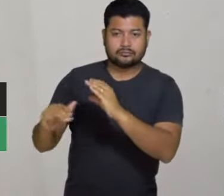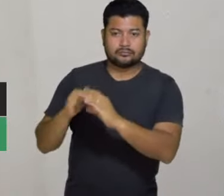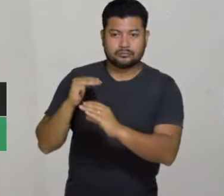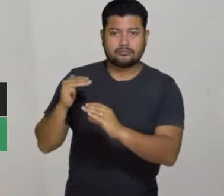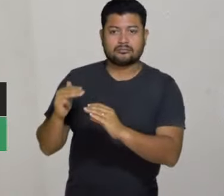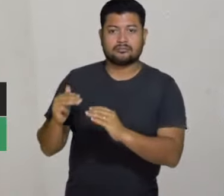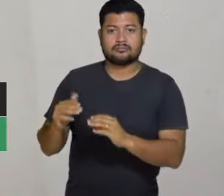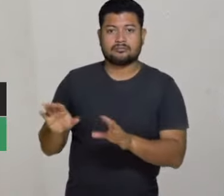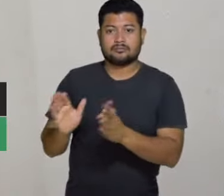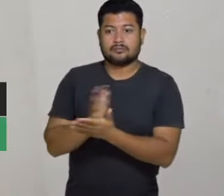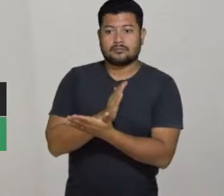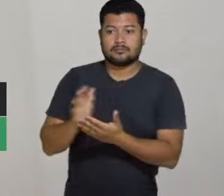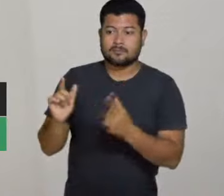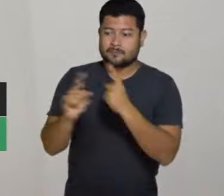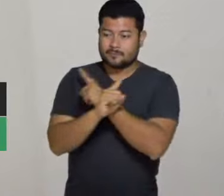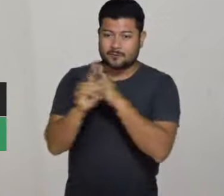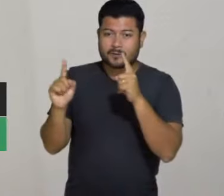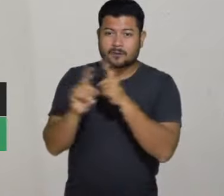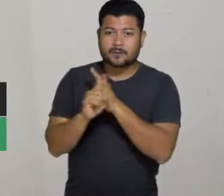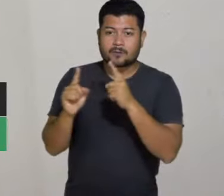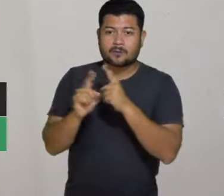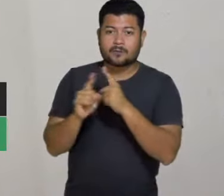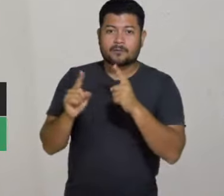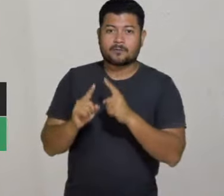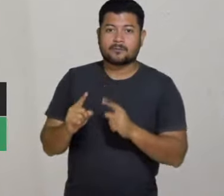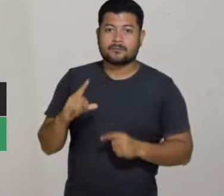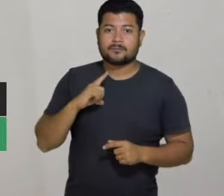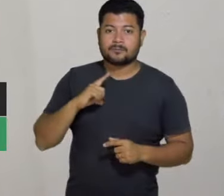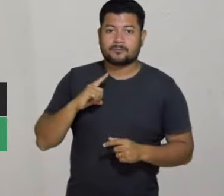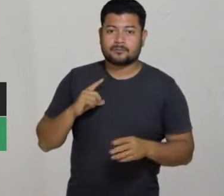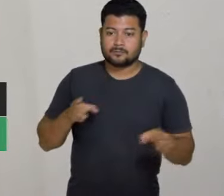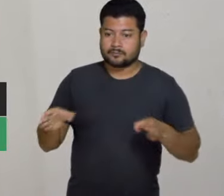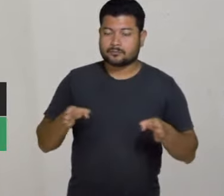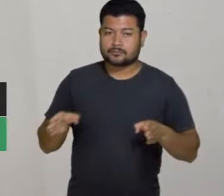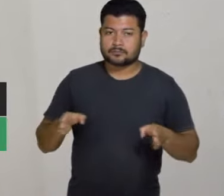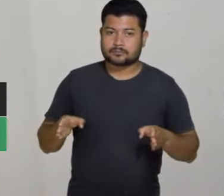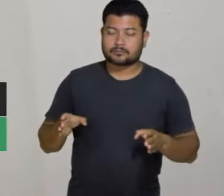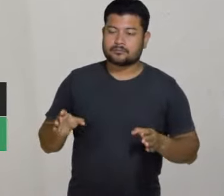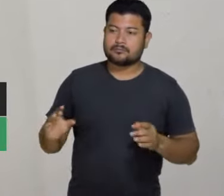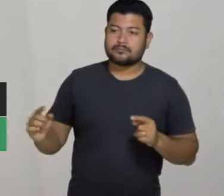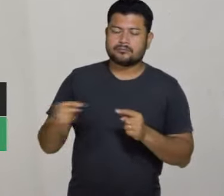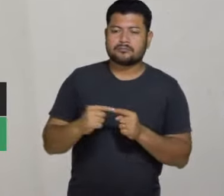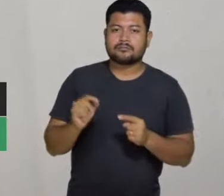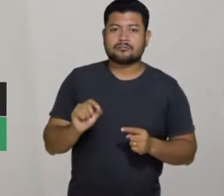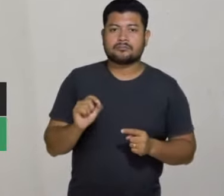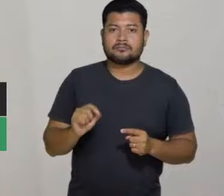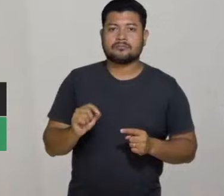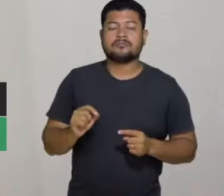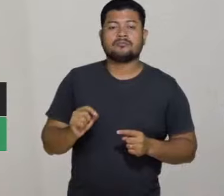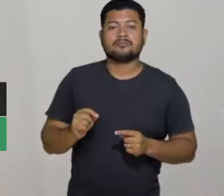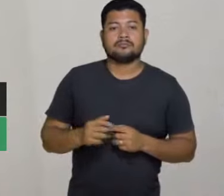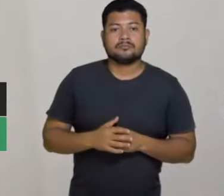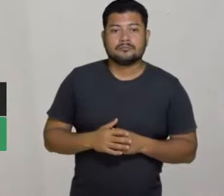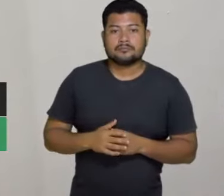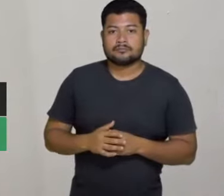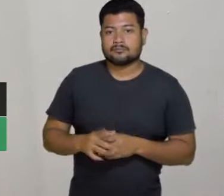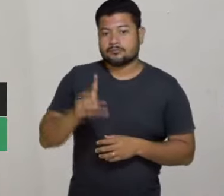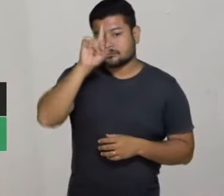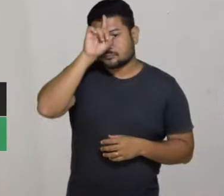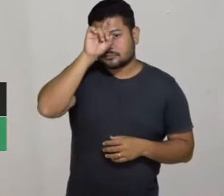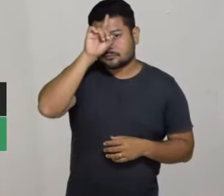também reclamações que o nosso mandato tem recebido sobre as condições dos